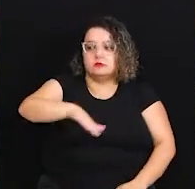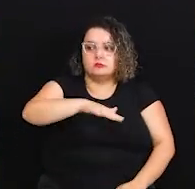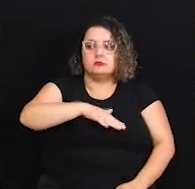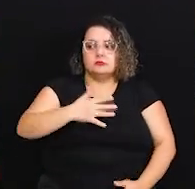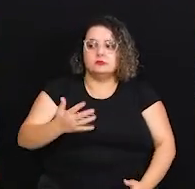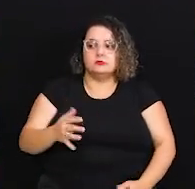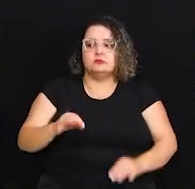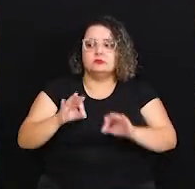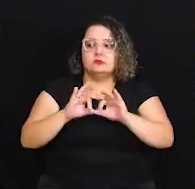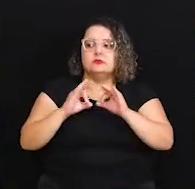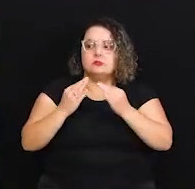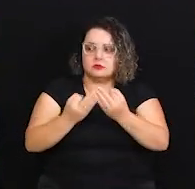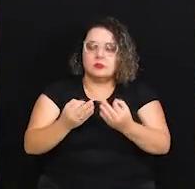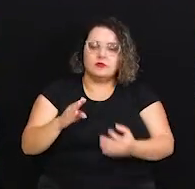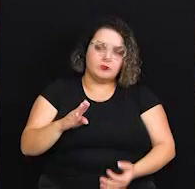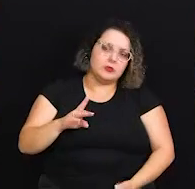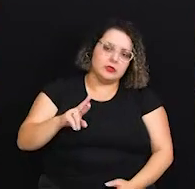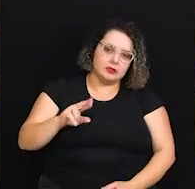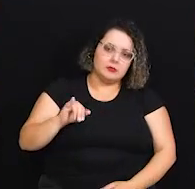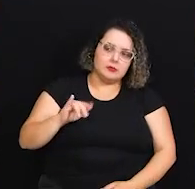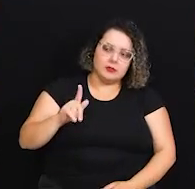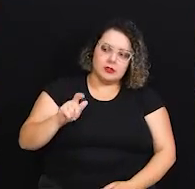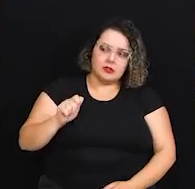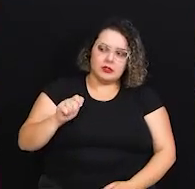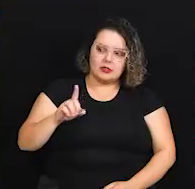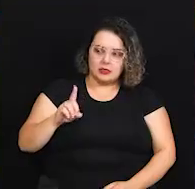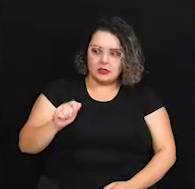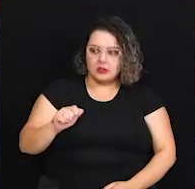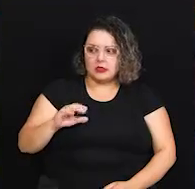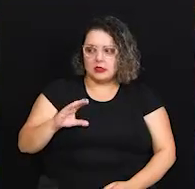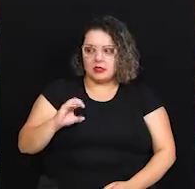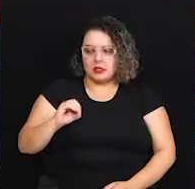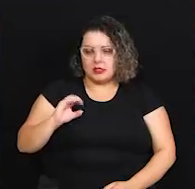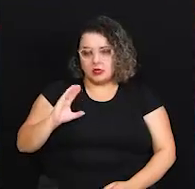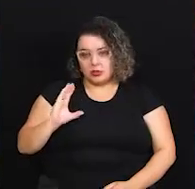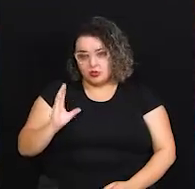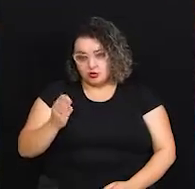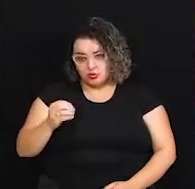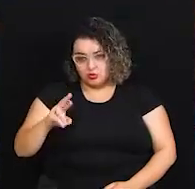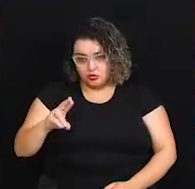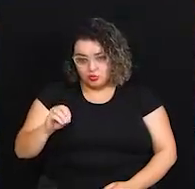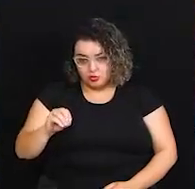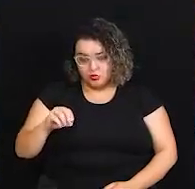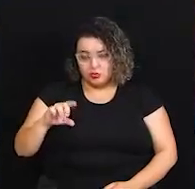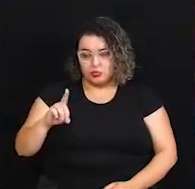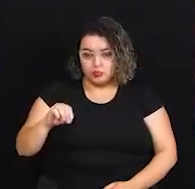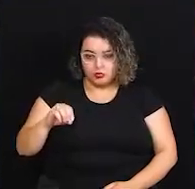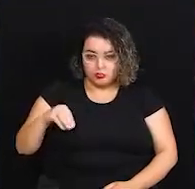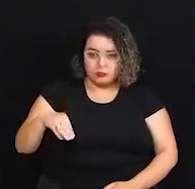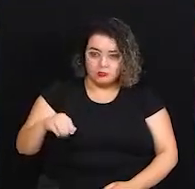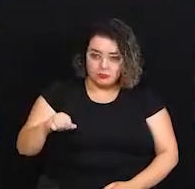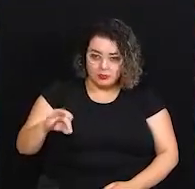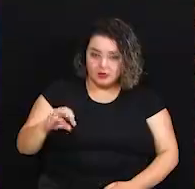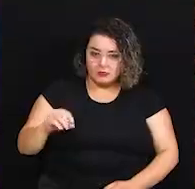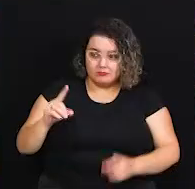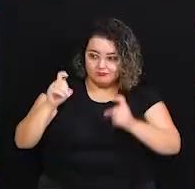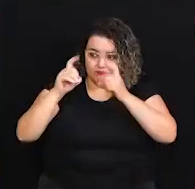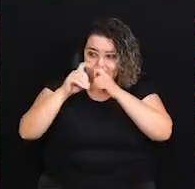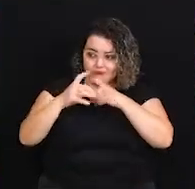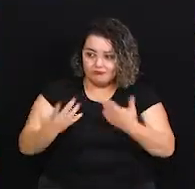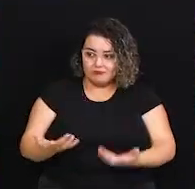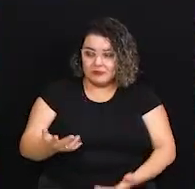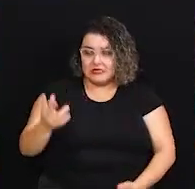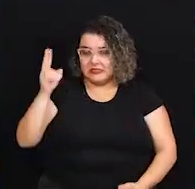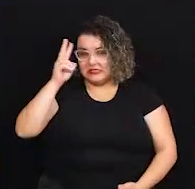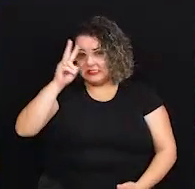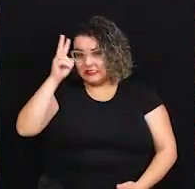na família Brigada Cachorro do Mato. Mas esse é um trabalho delicado, porque na maioria das vezes as